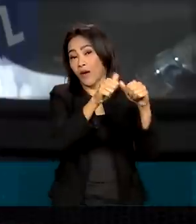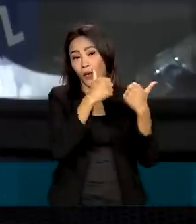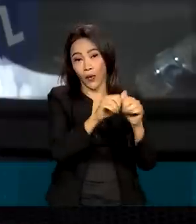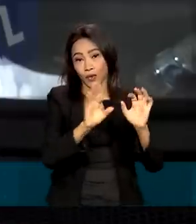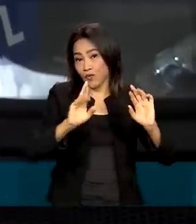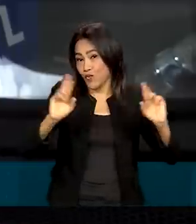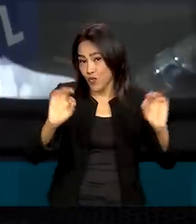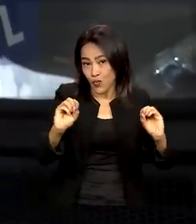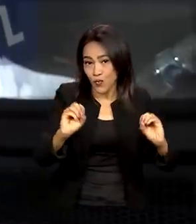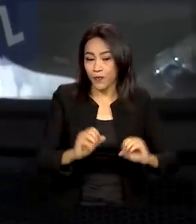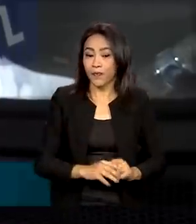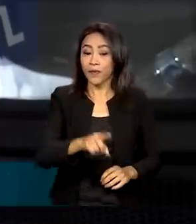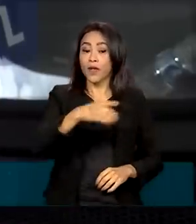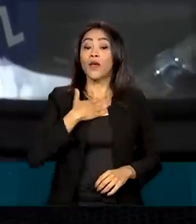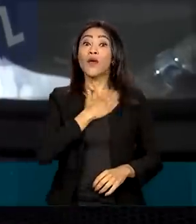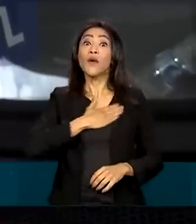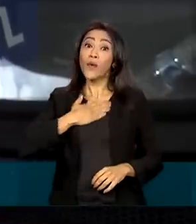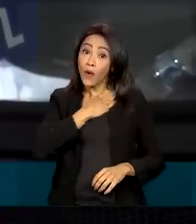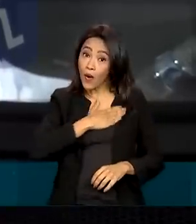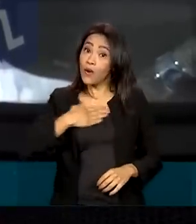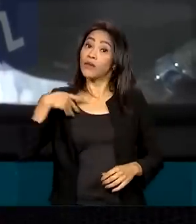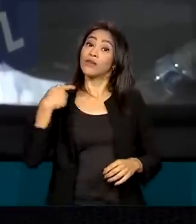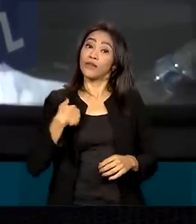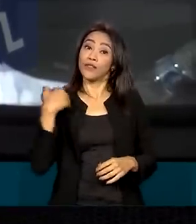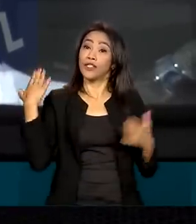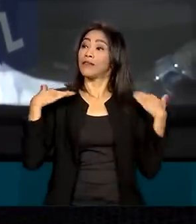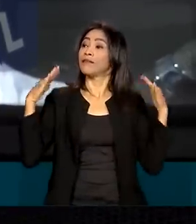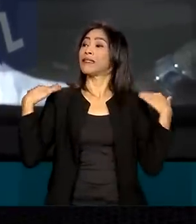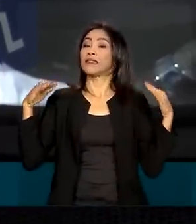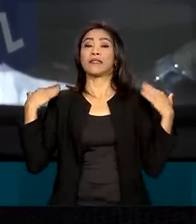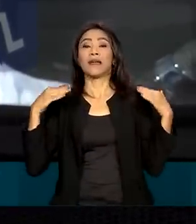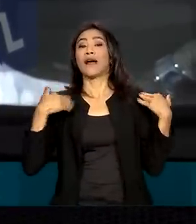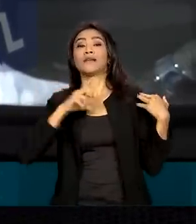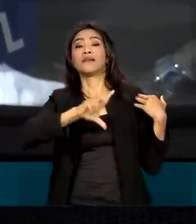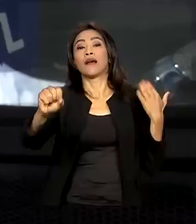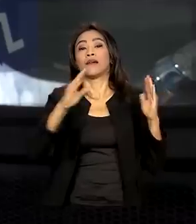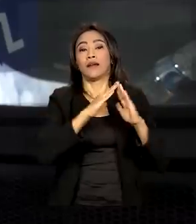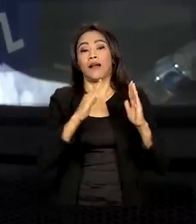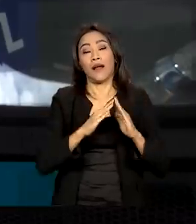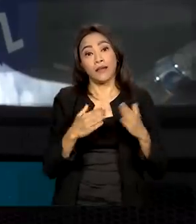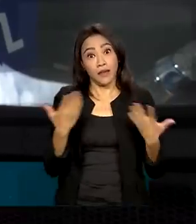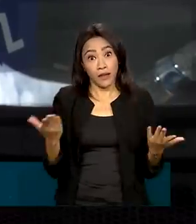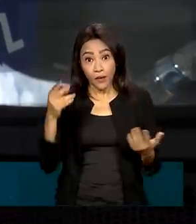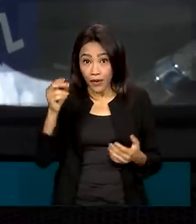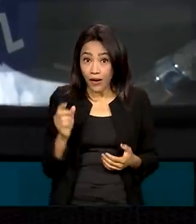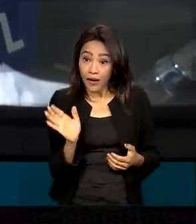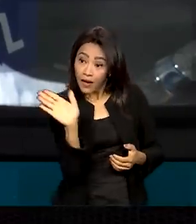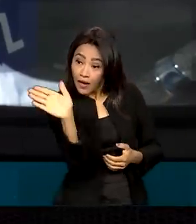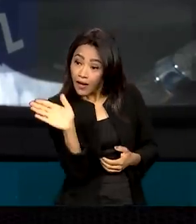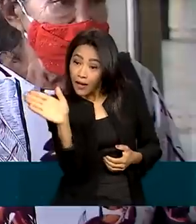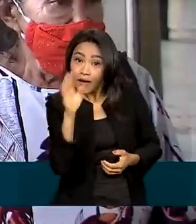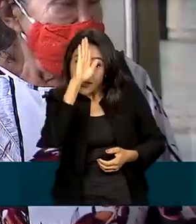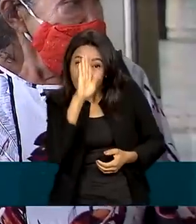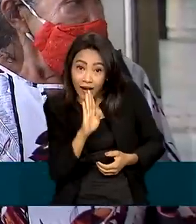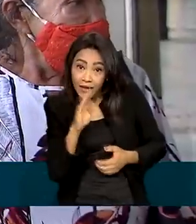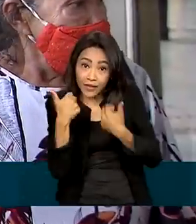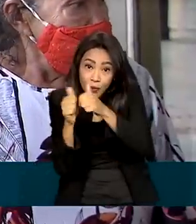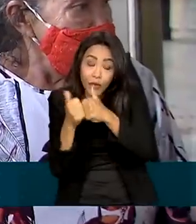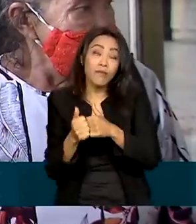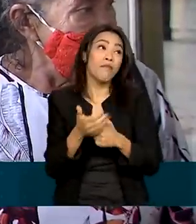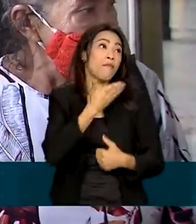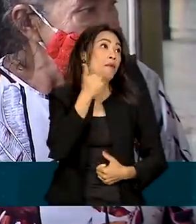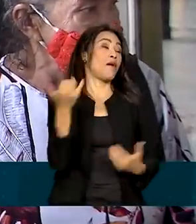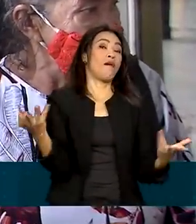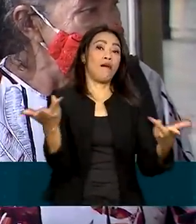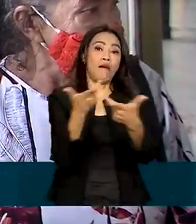Eu gosto muito de andar de ônibus, eu gosto de sair de casa. Então eu tenho essa passagem livre, é maravilhoso. O passe